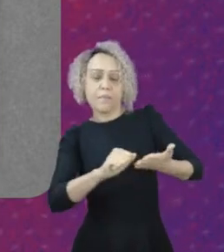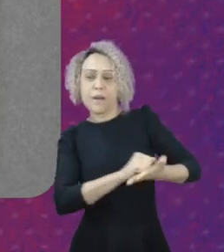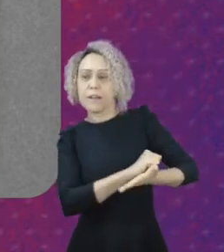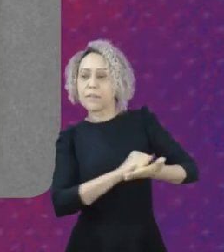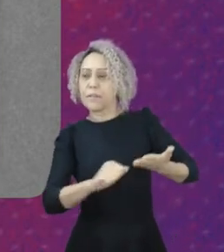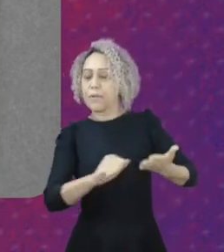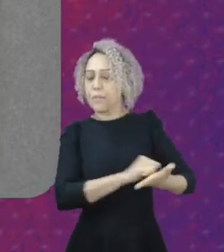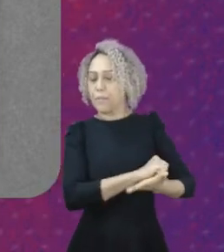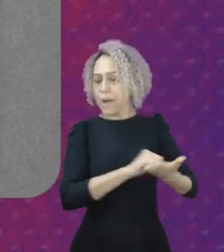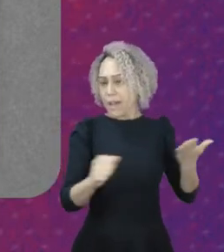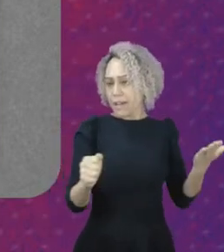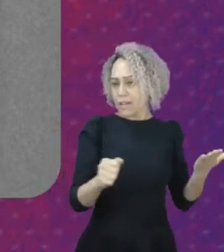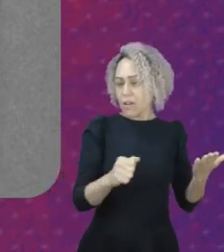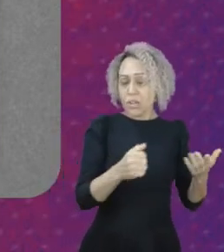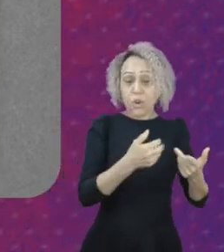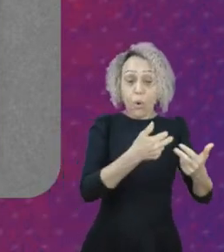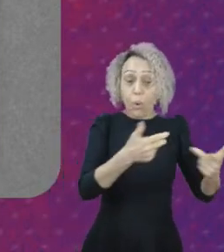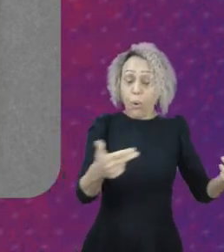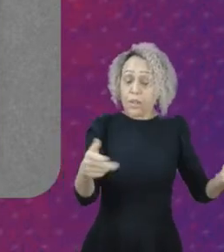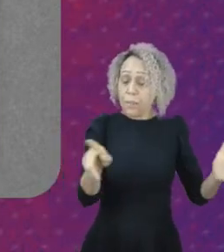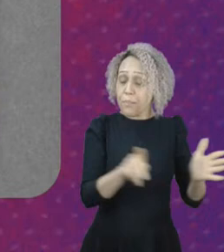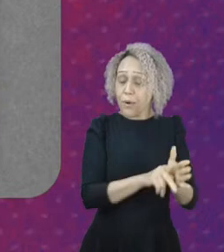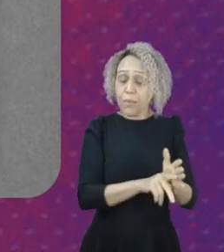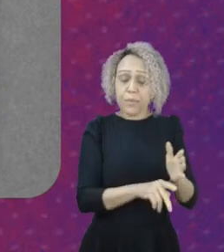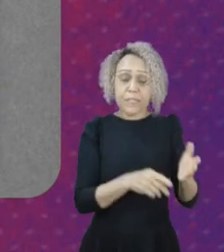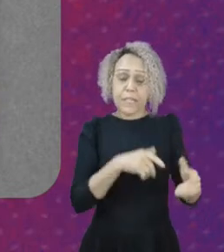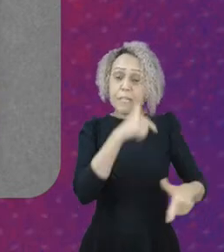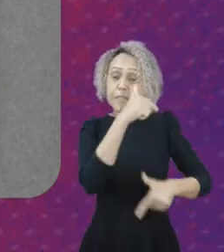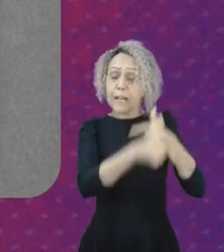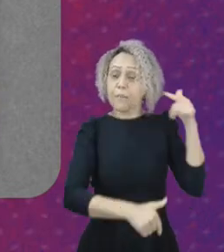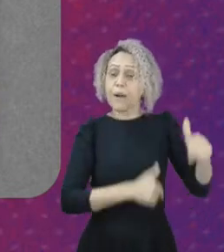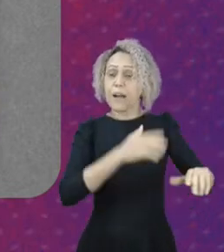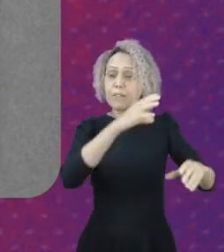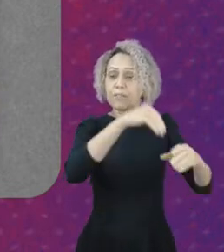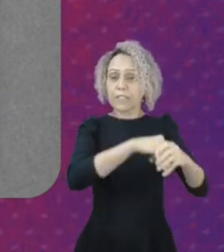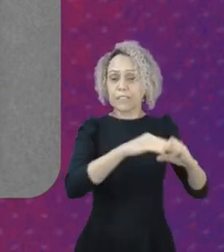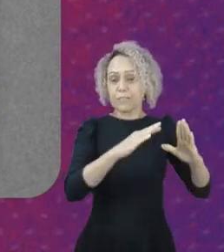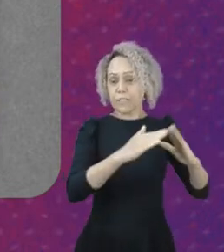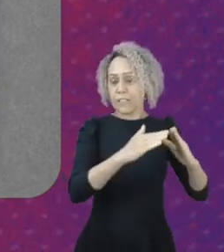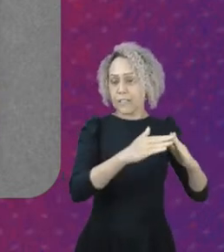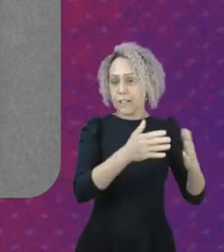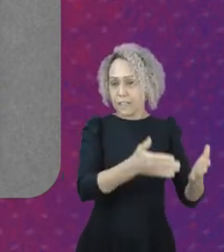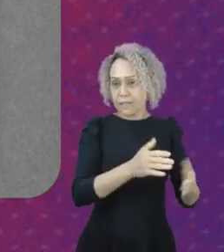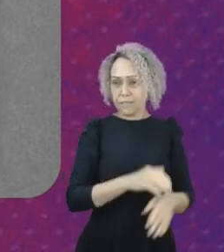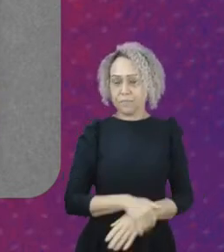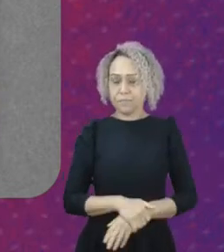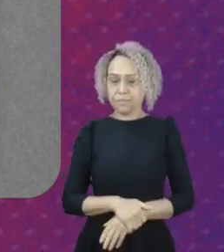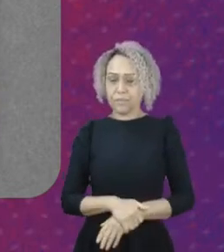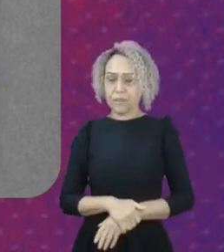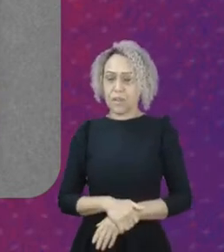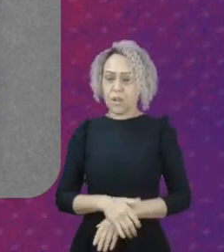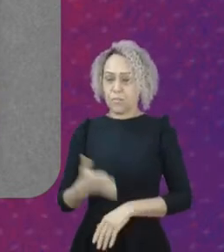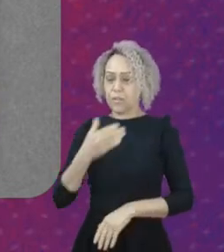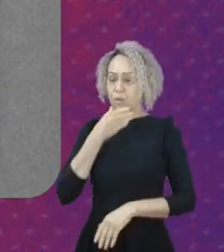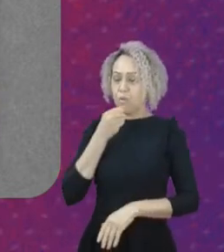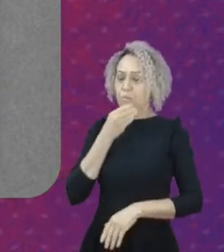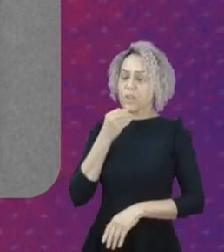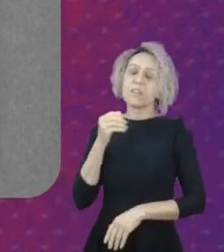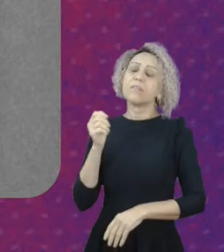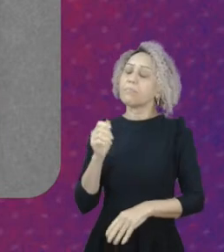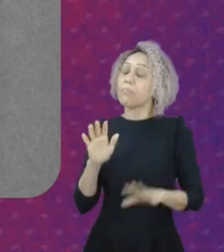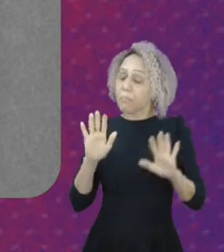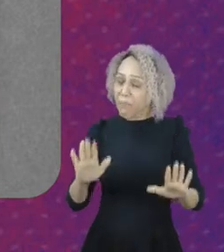as pessoas funcionais, independente de sexo, né? Então, o meu menino, ele pode aprender dentro de casa que